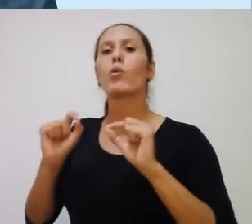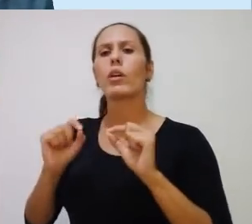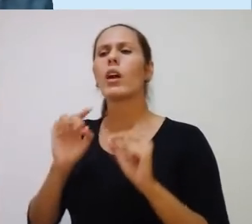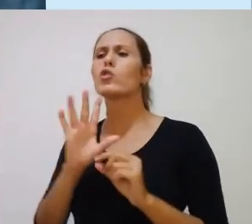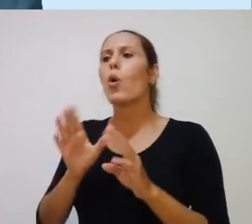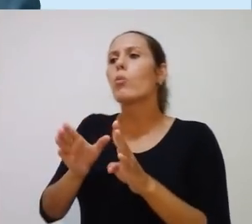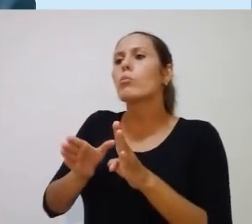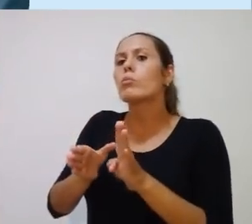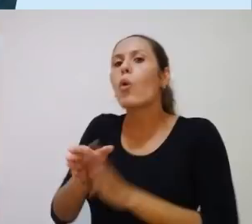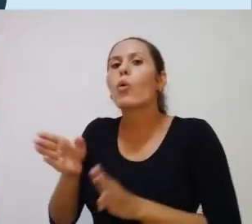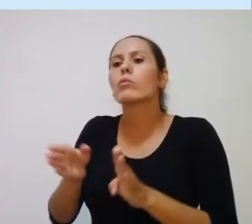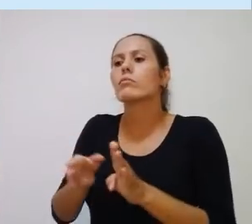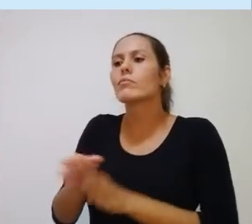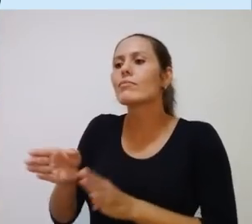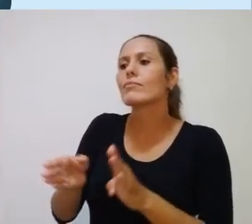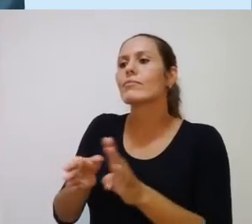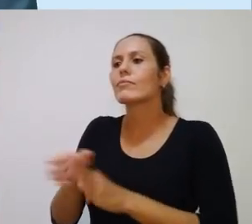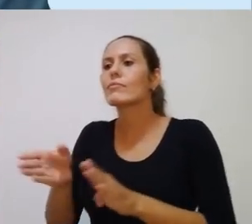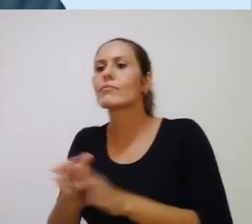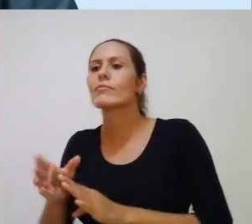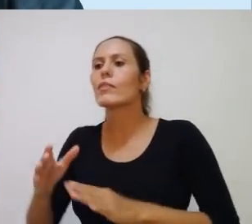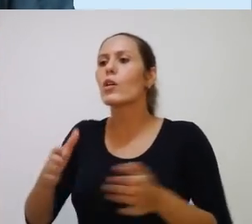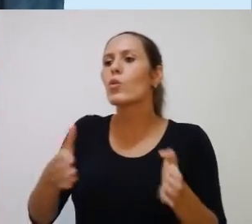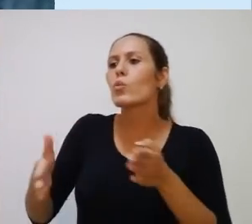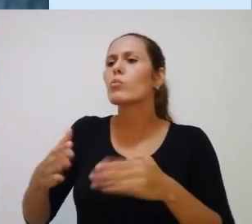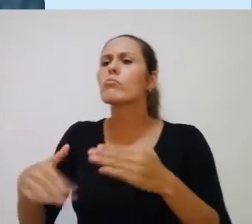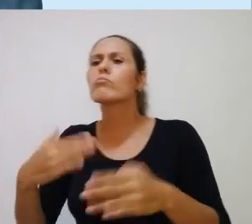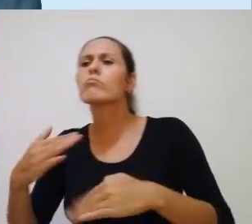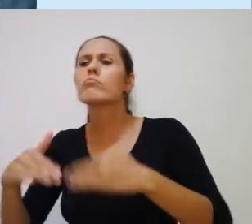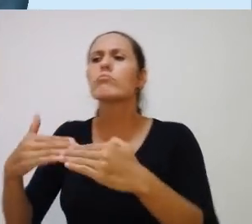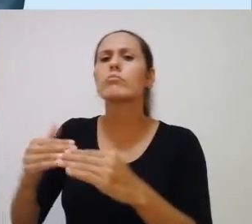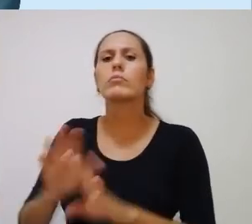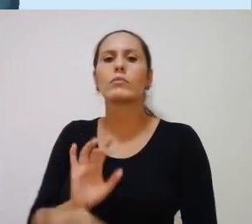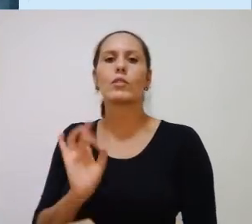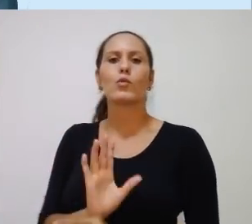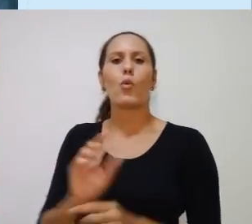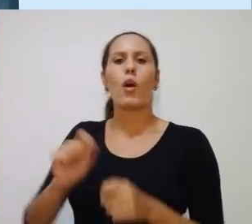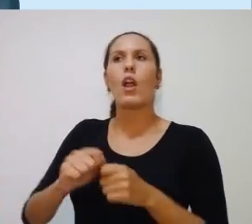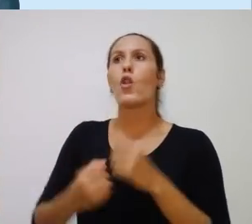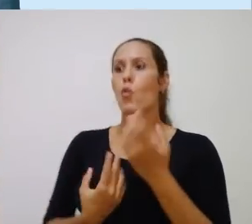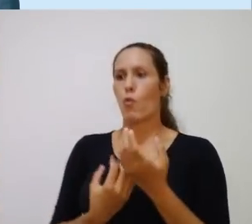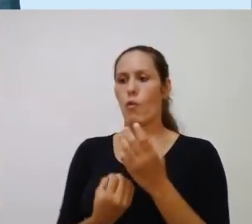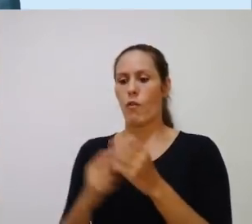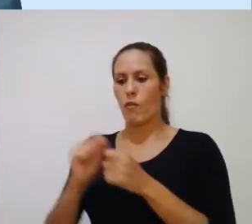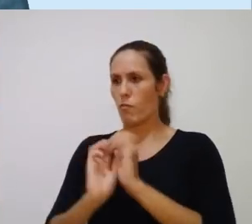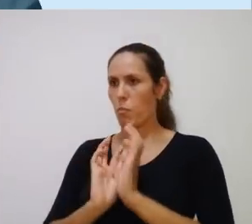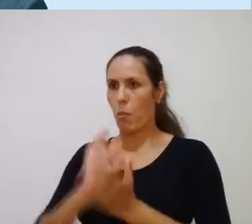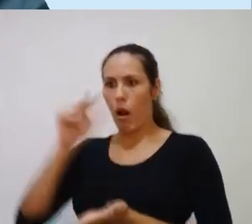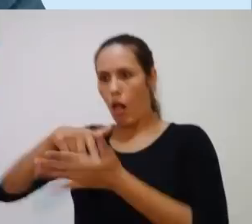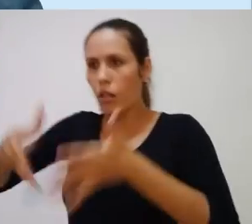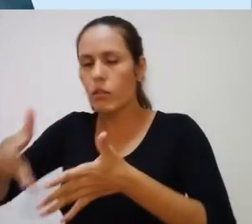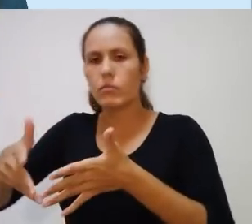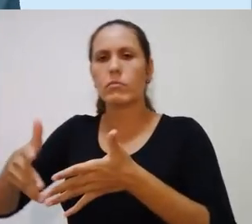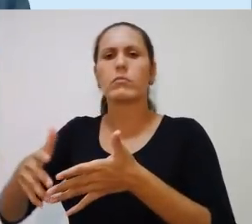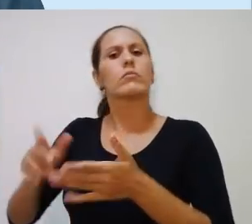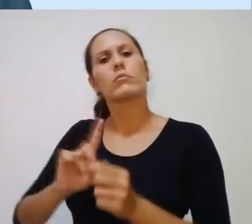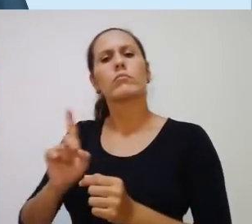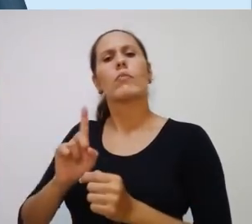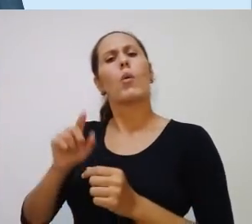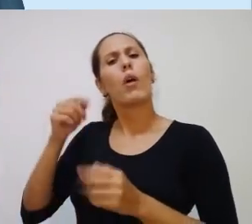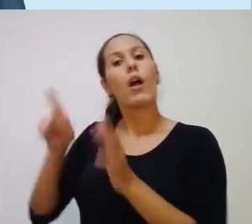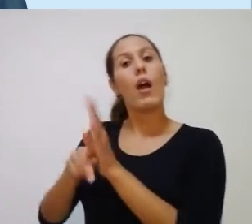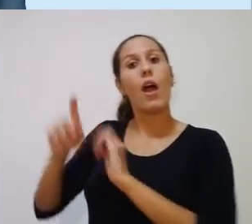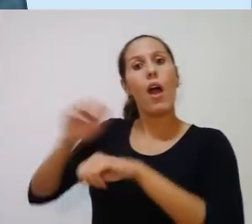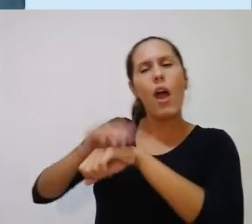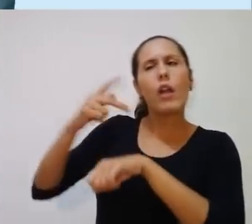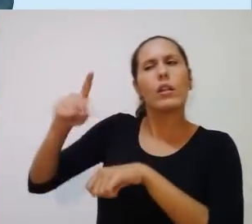um norteador, é um orientador durante todo esse questionamento. Ele não faz o processo acontecer, ele participa do